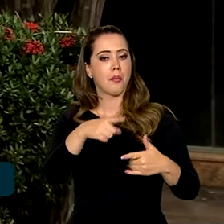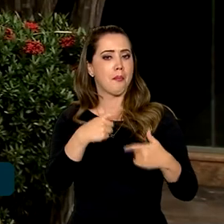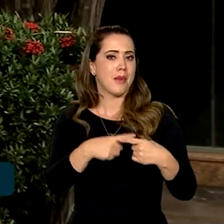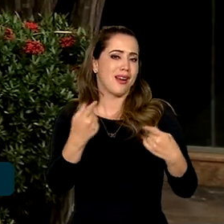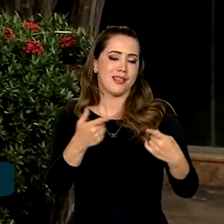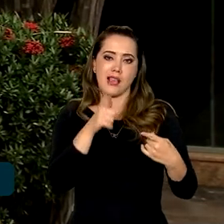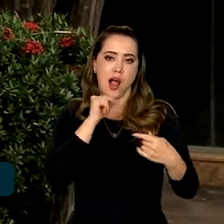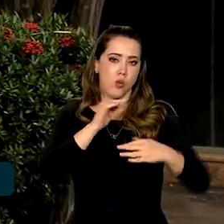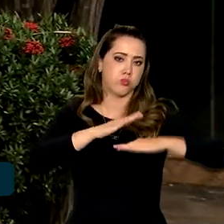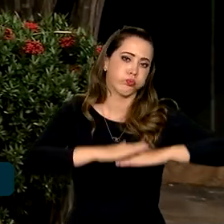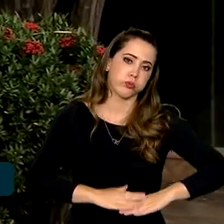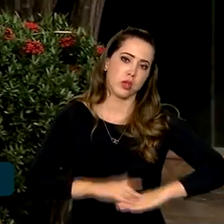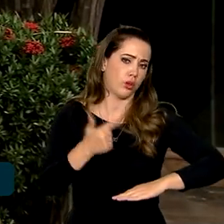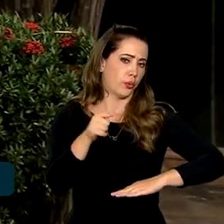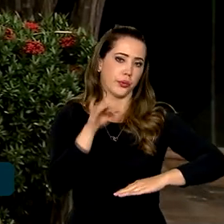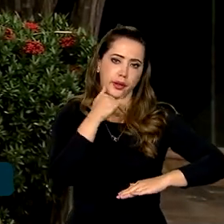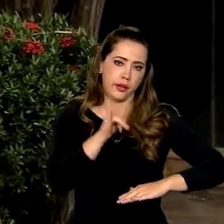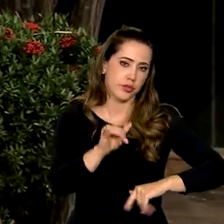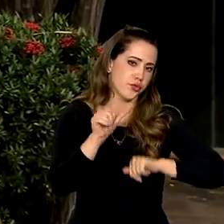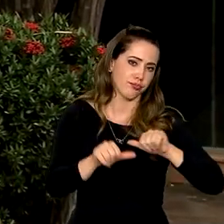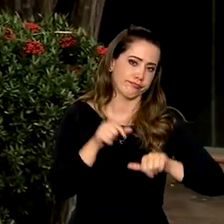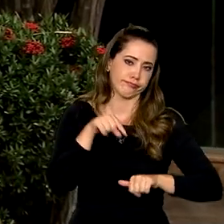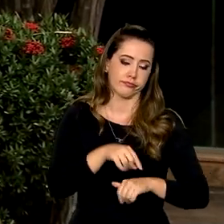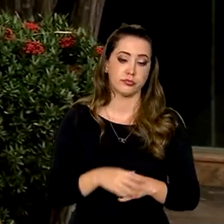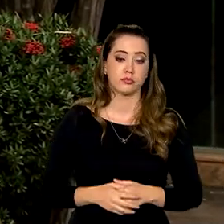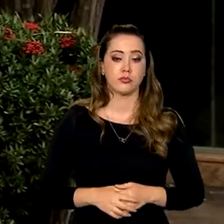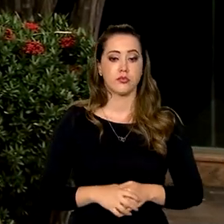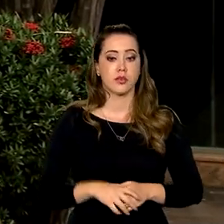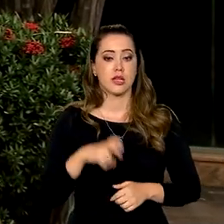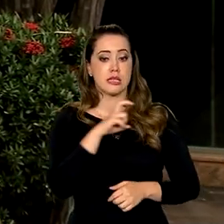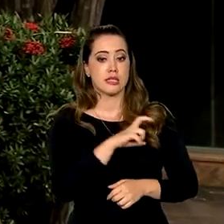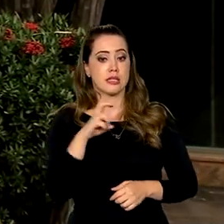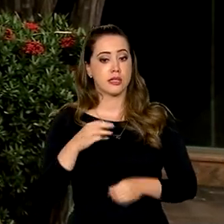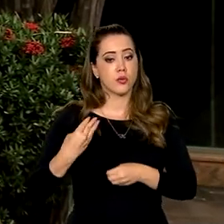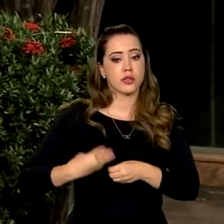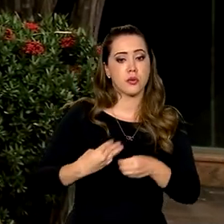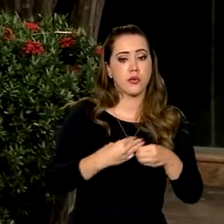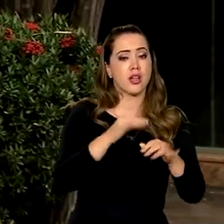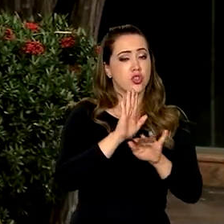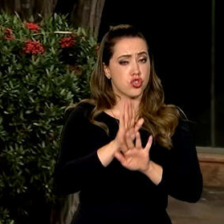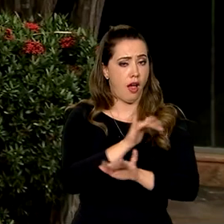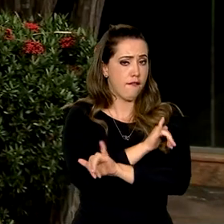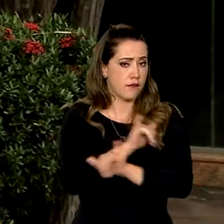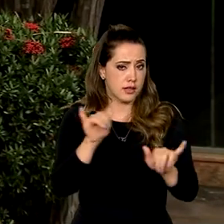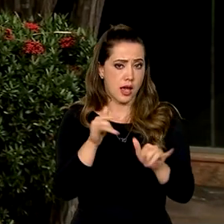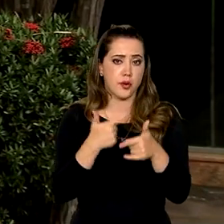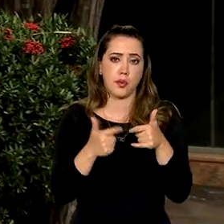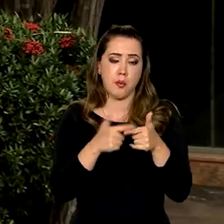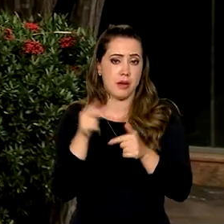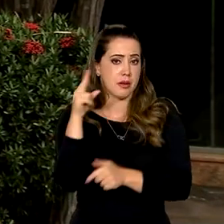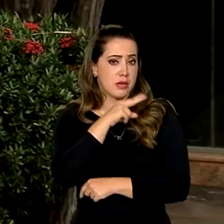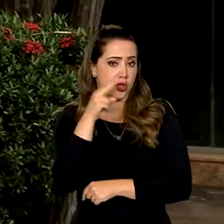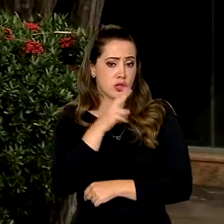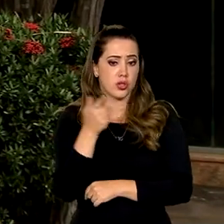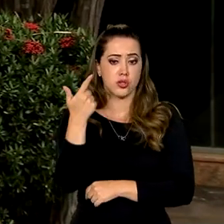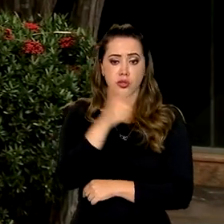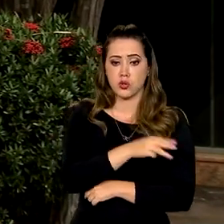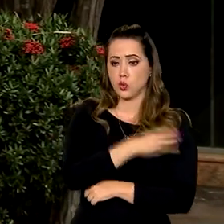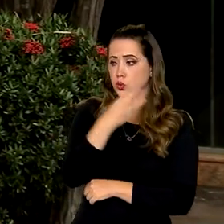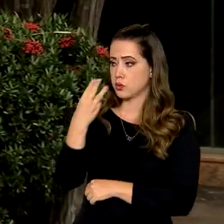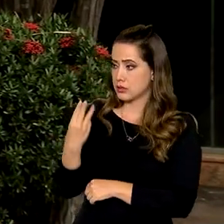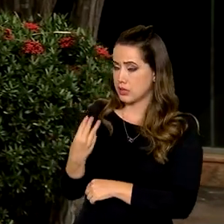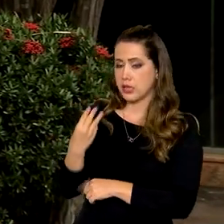Dos 62 municípios do Amazonas, 55 já declararam situação de emergência e outros